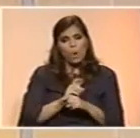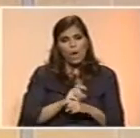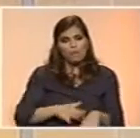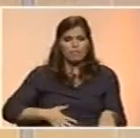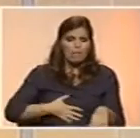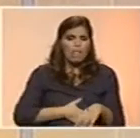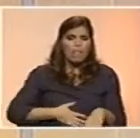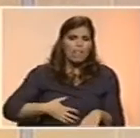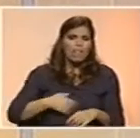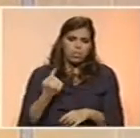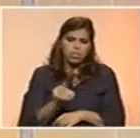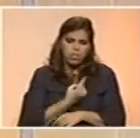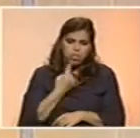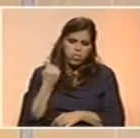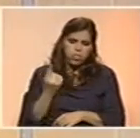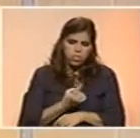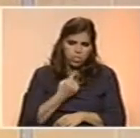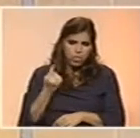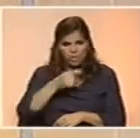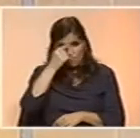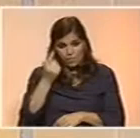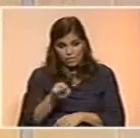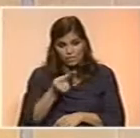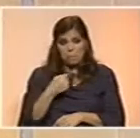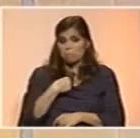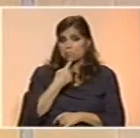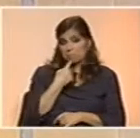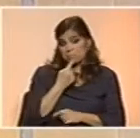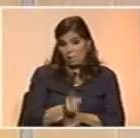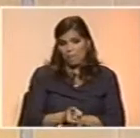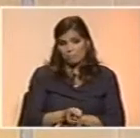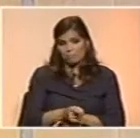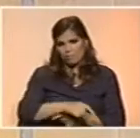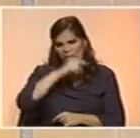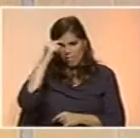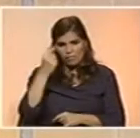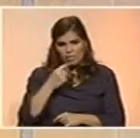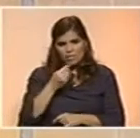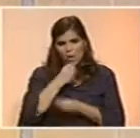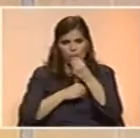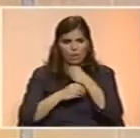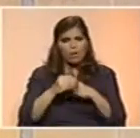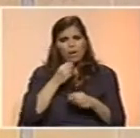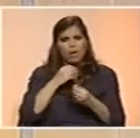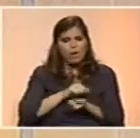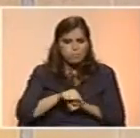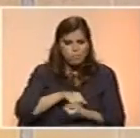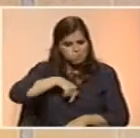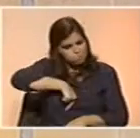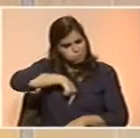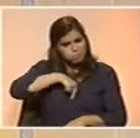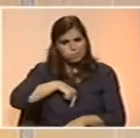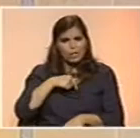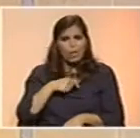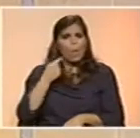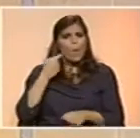mais difícil, pelo menos é a minha interpretação. É difícil digerir, se calhar, um bife, especialmente se for em grandes